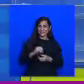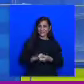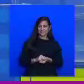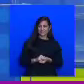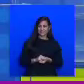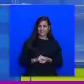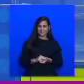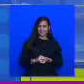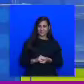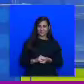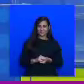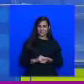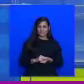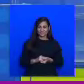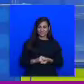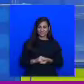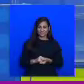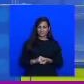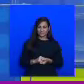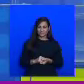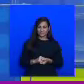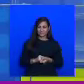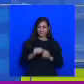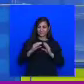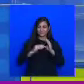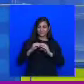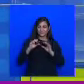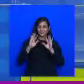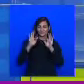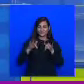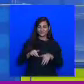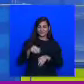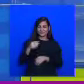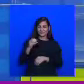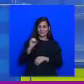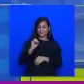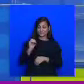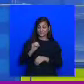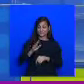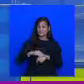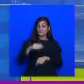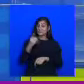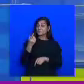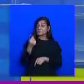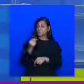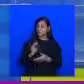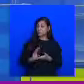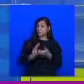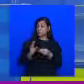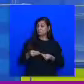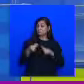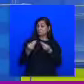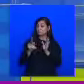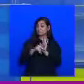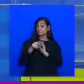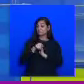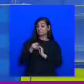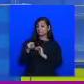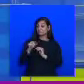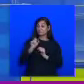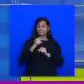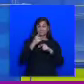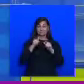Branca, 10. Concurso final zero, com o prêmio ainda maior. E pode sair para você hoje, boa